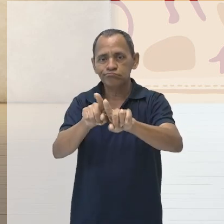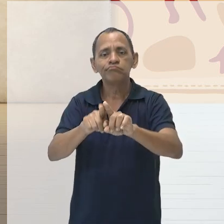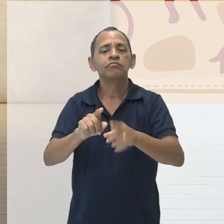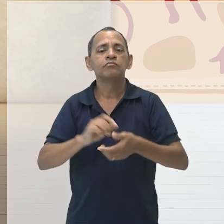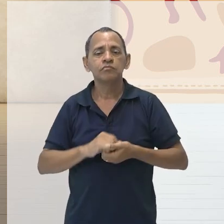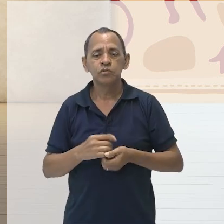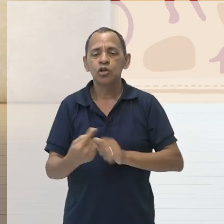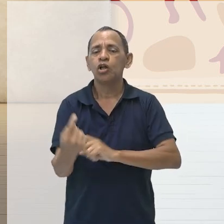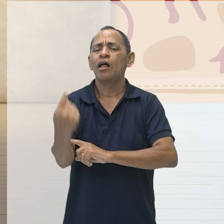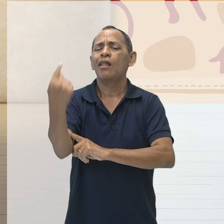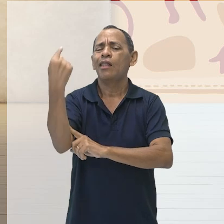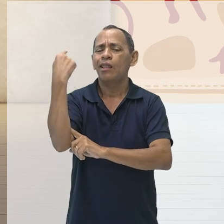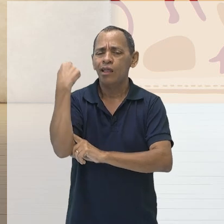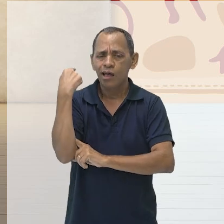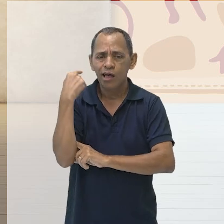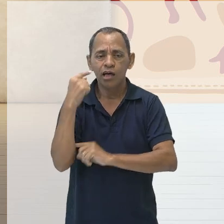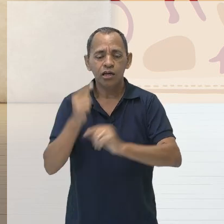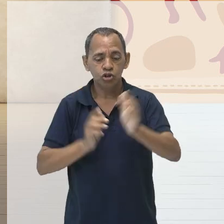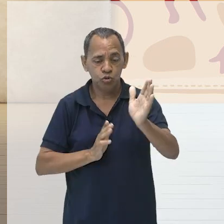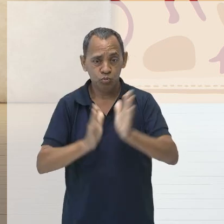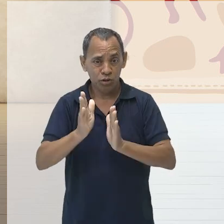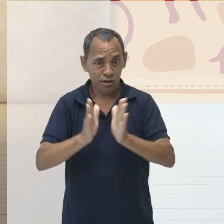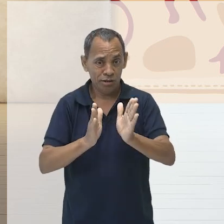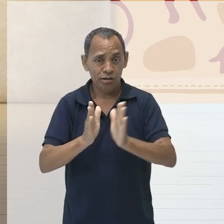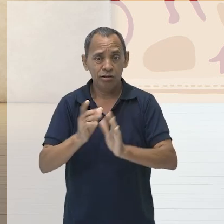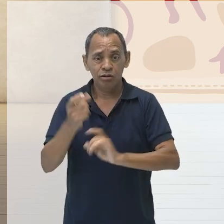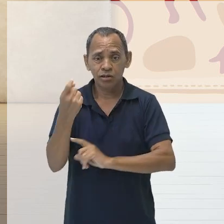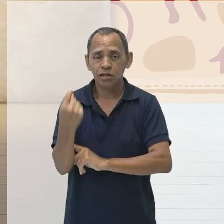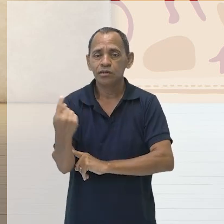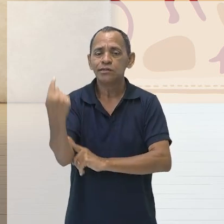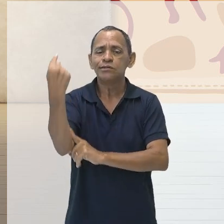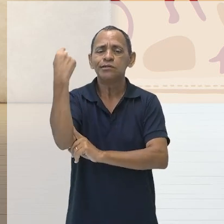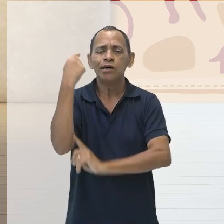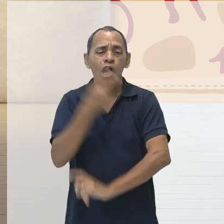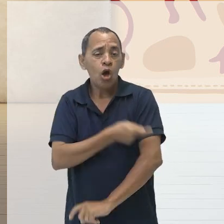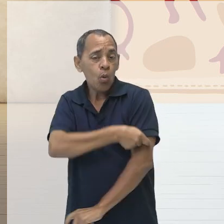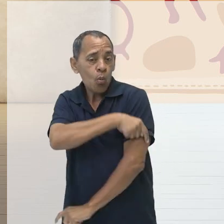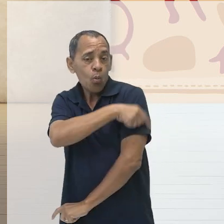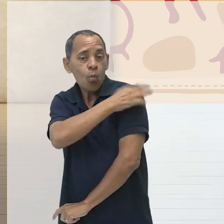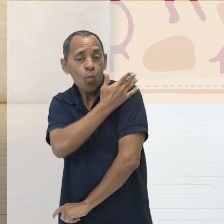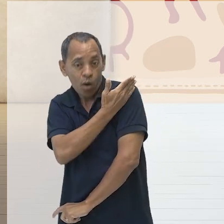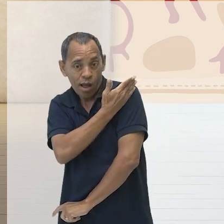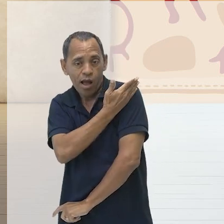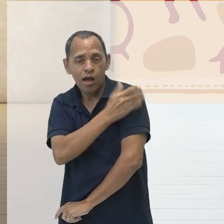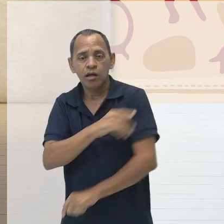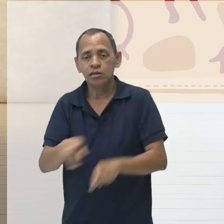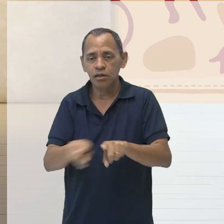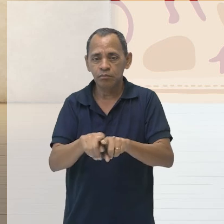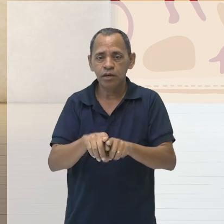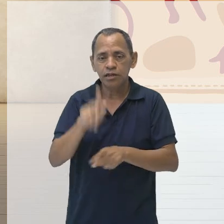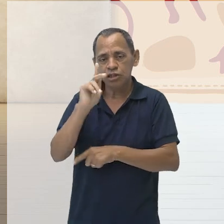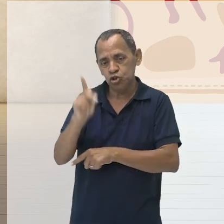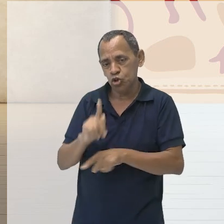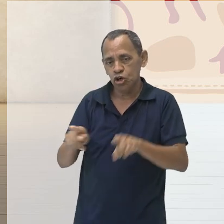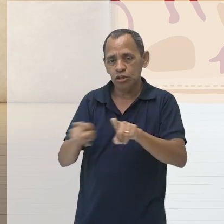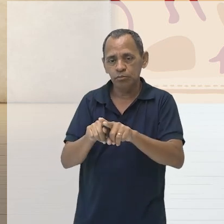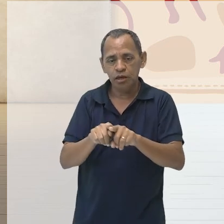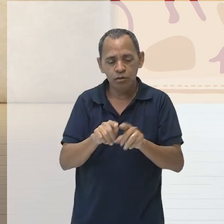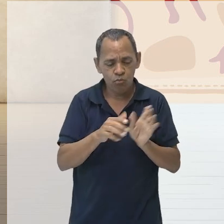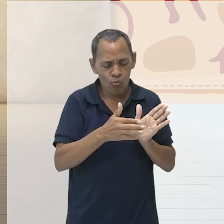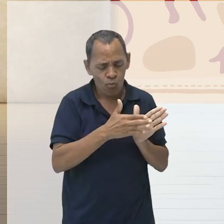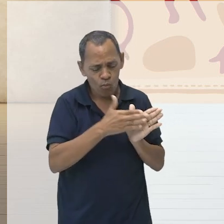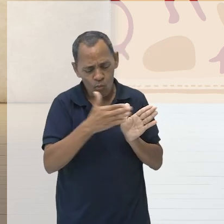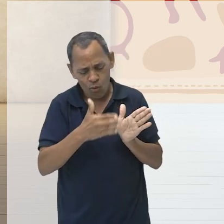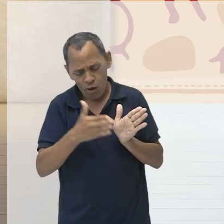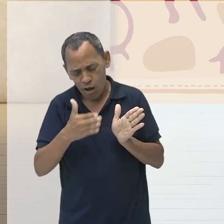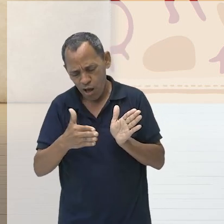humanidade desde lá do início da sua história, com o homem primitivo. E daí passou por várias civilizações,